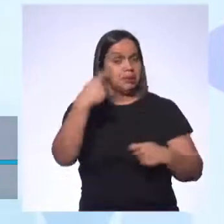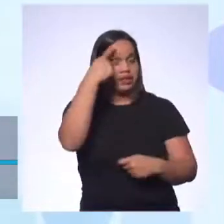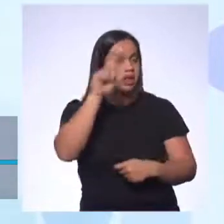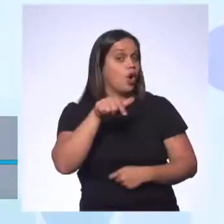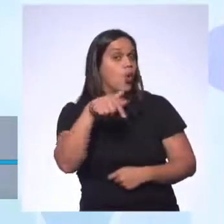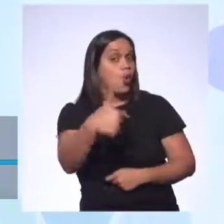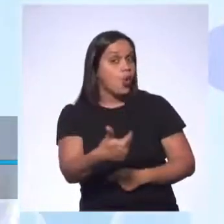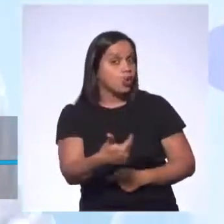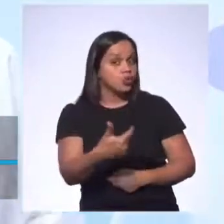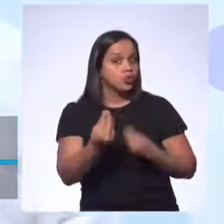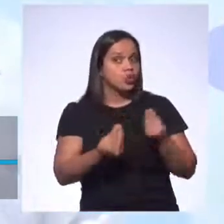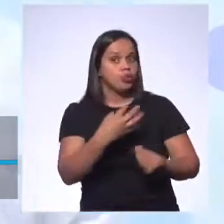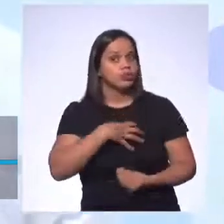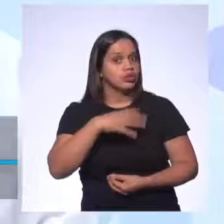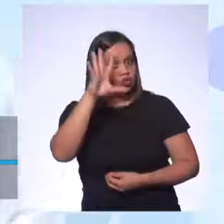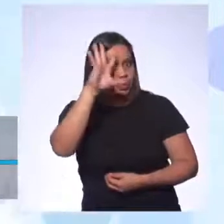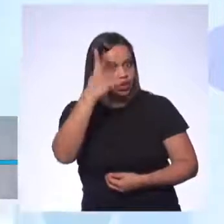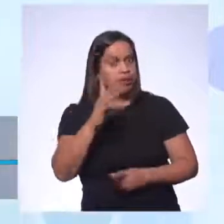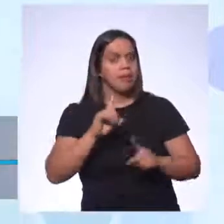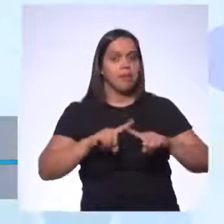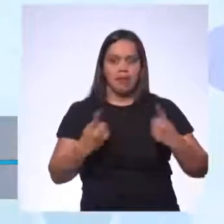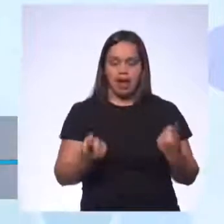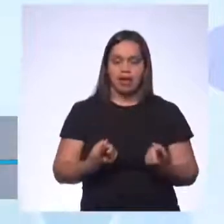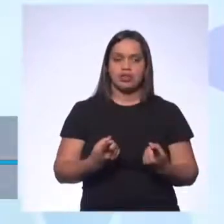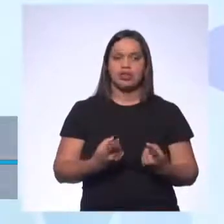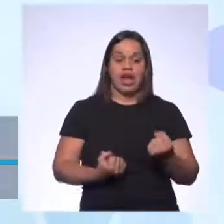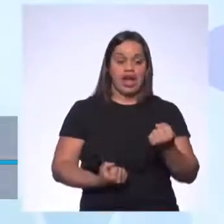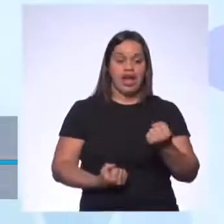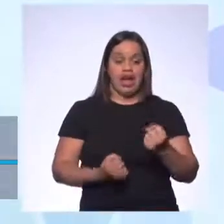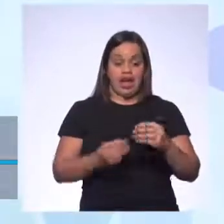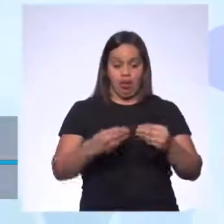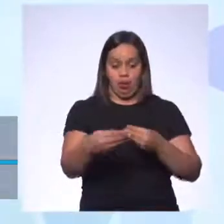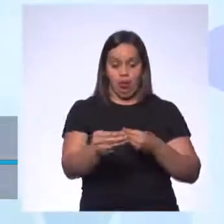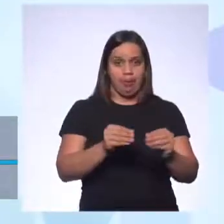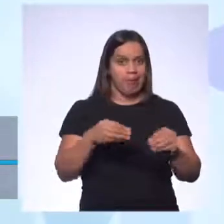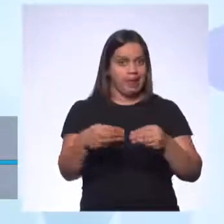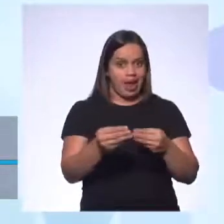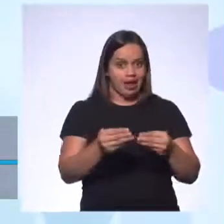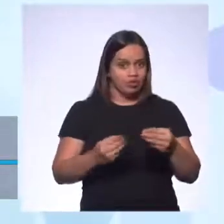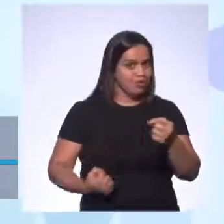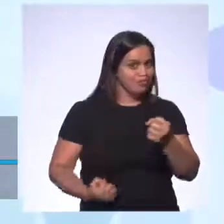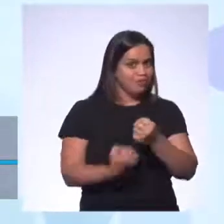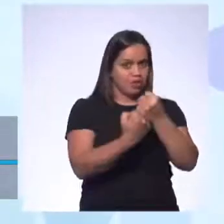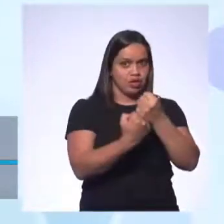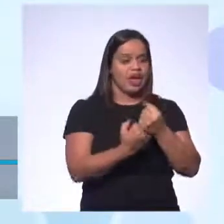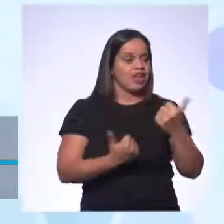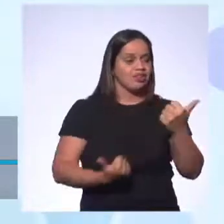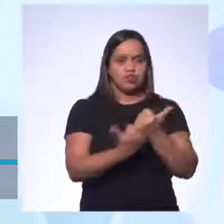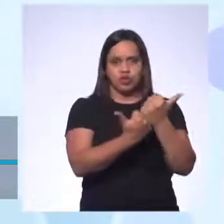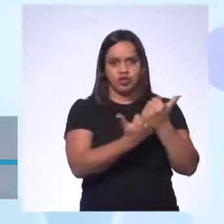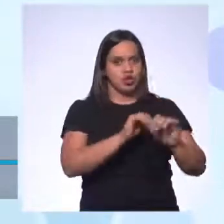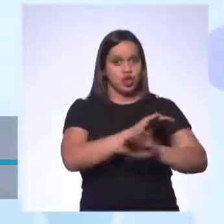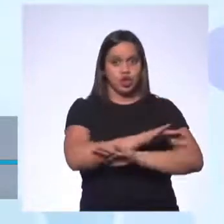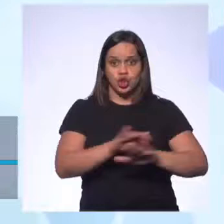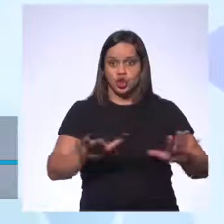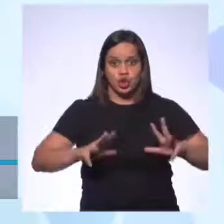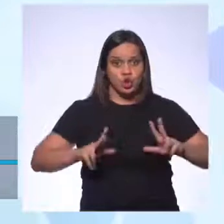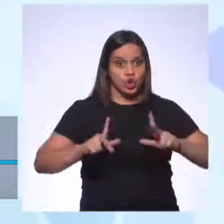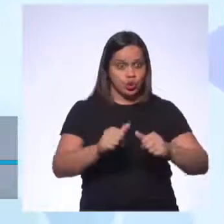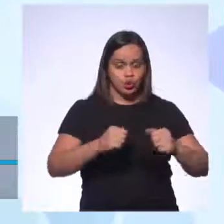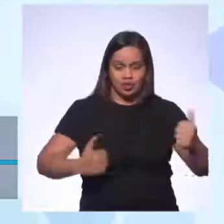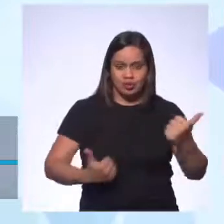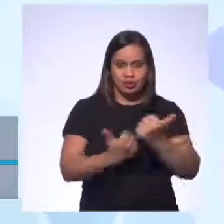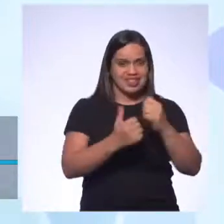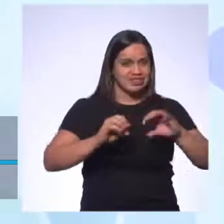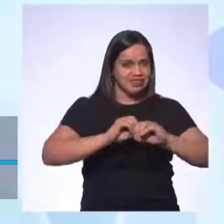solução. Tá? Mas é substituir o plástico. E quando a gente fala em substituir o plástico, infelizmente, a gente tem que